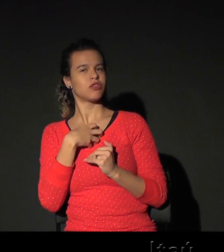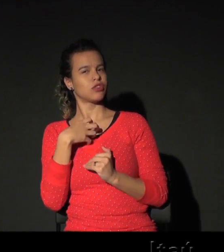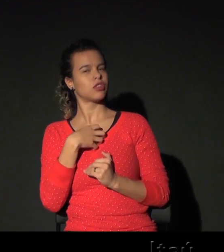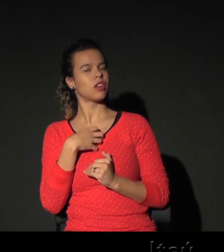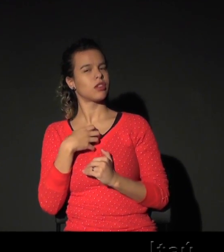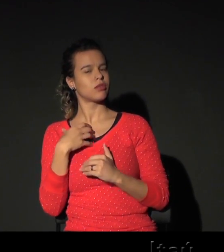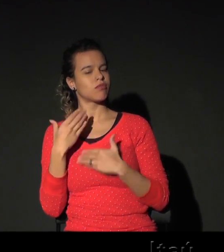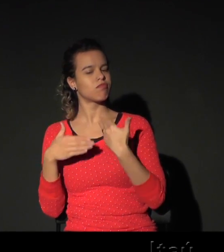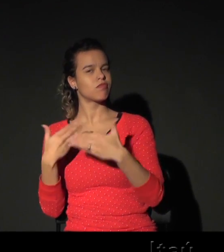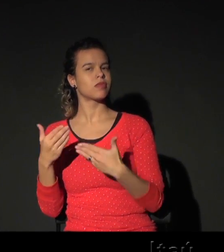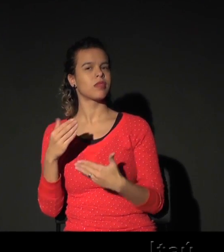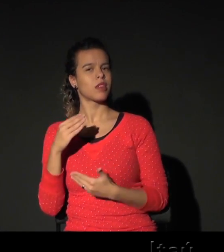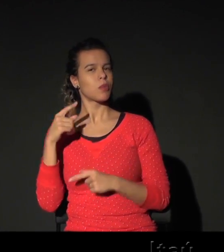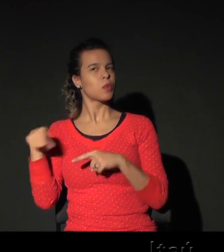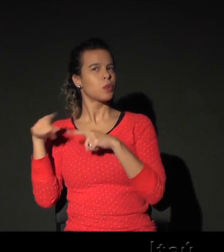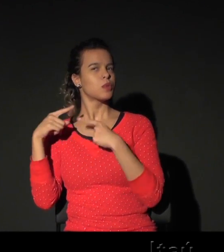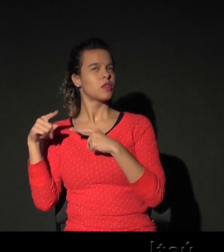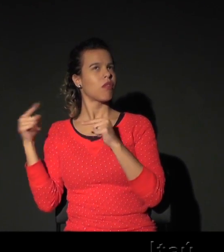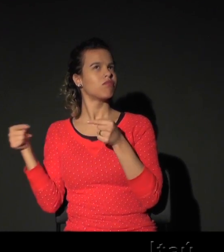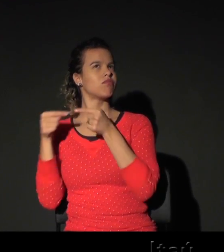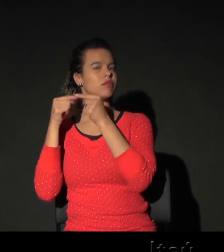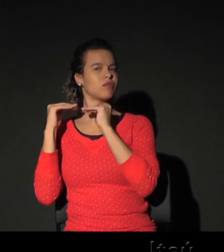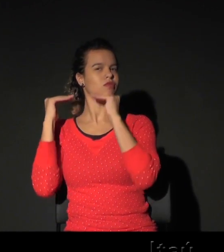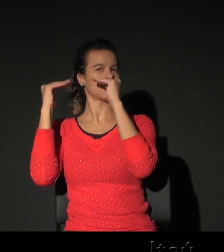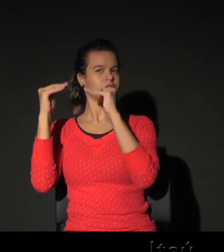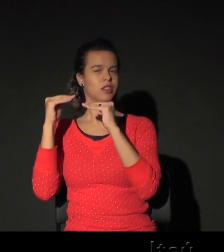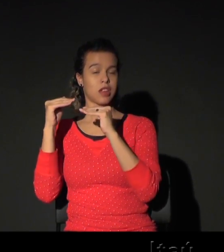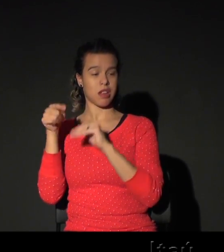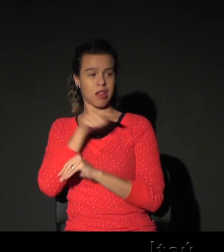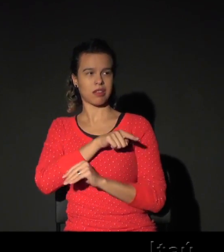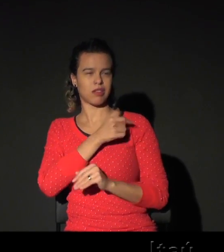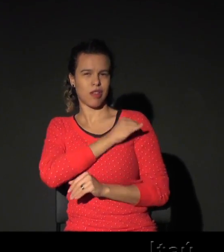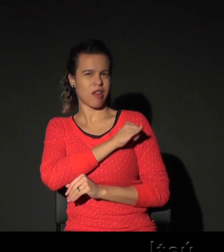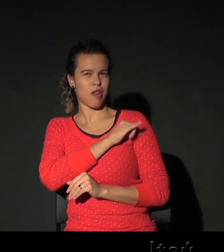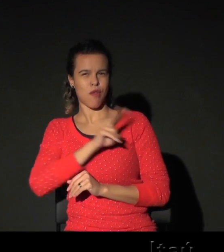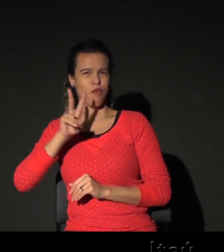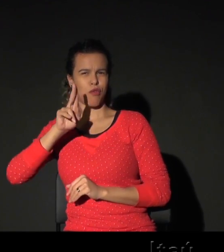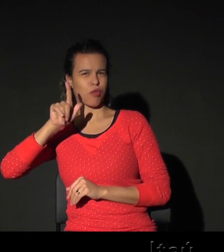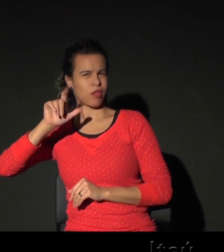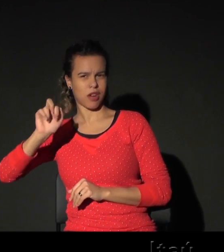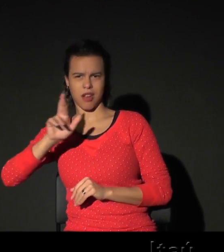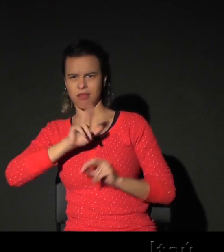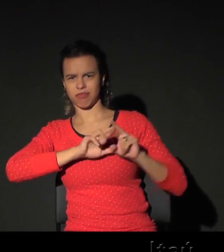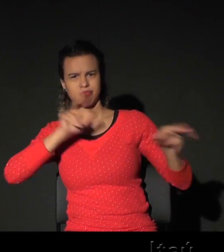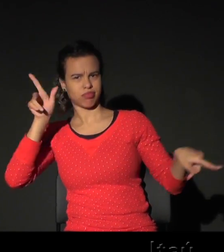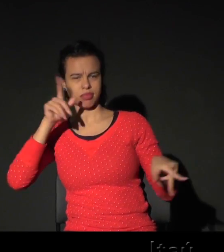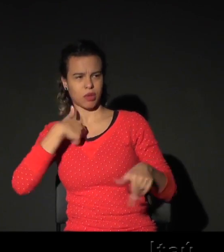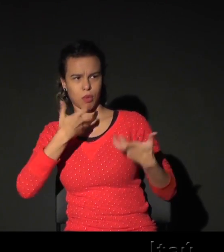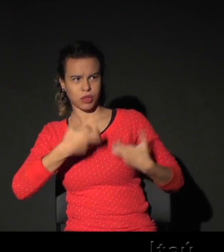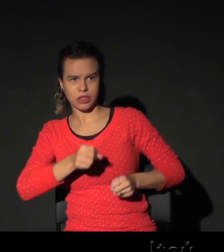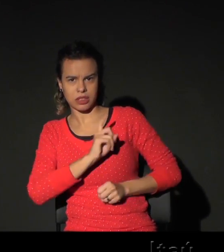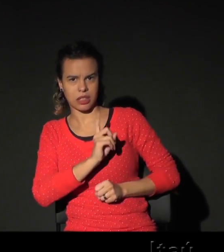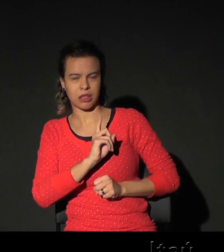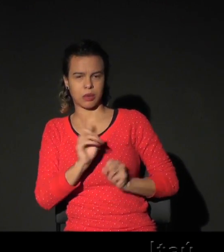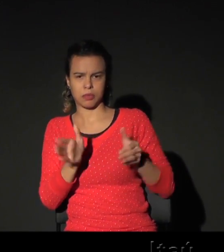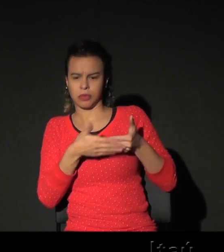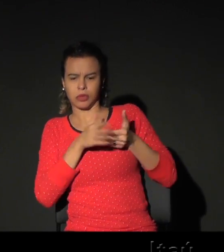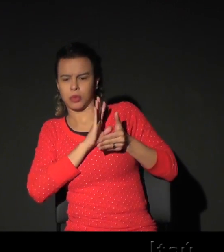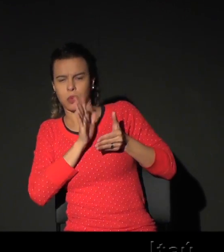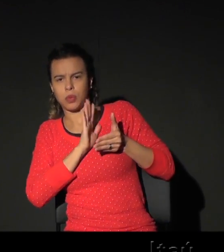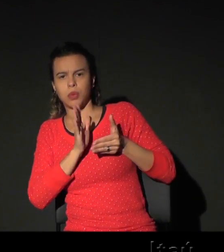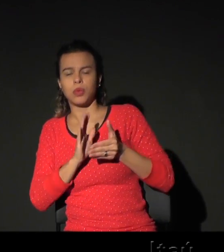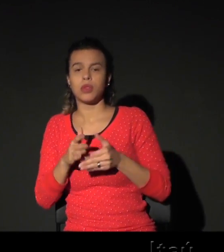de repertório musical em que essa vulgaridade carioca não não não entra aqui uma enorme